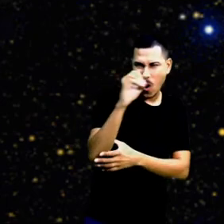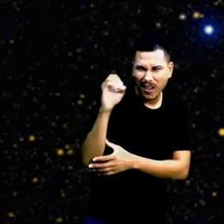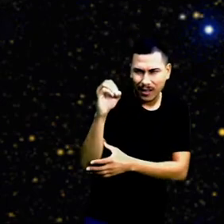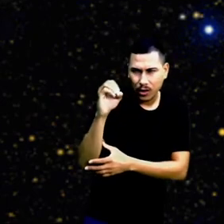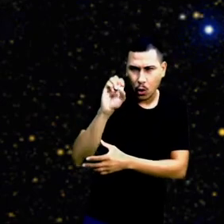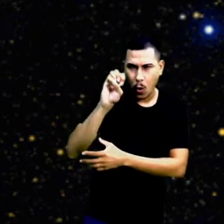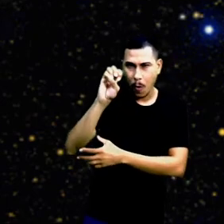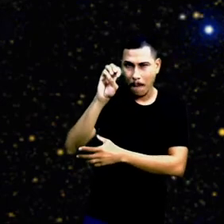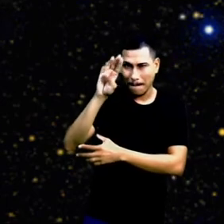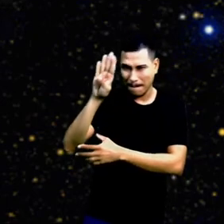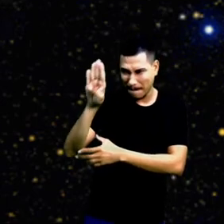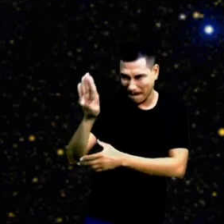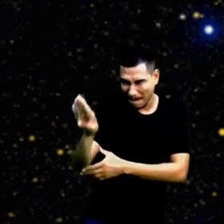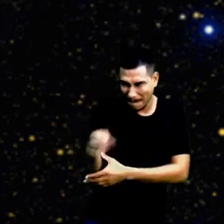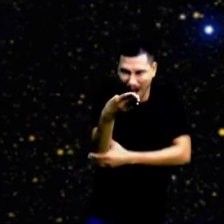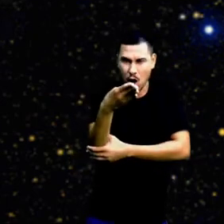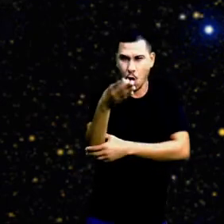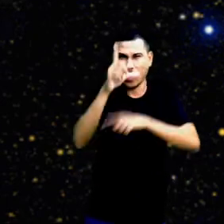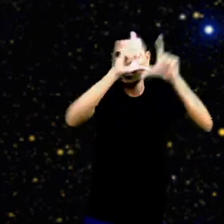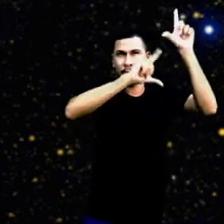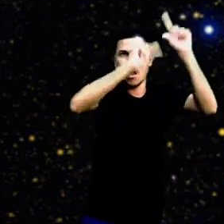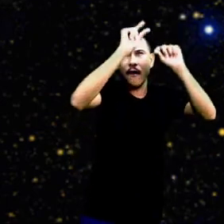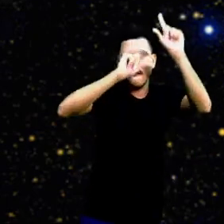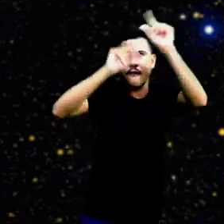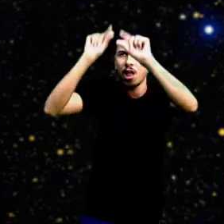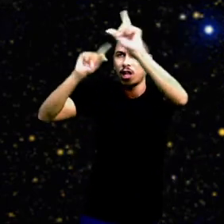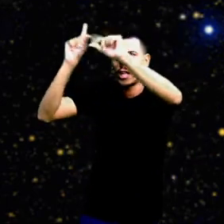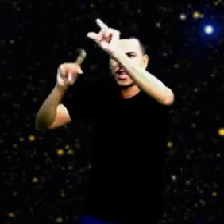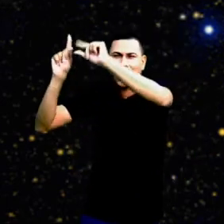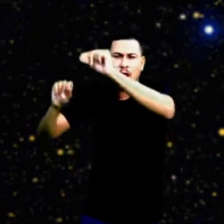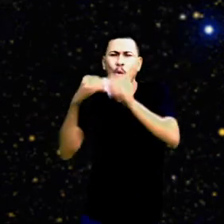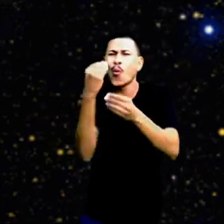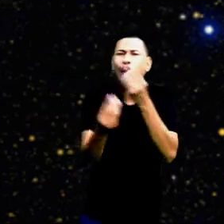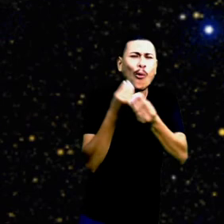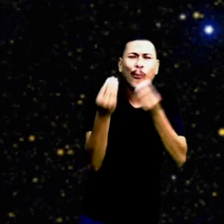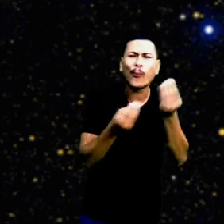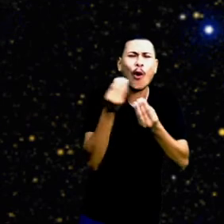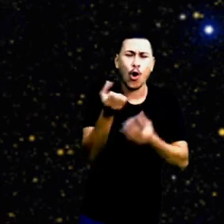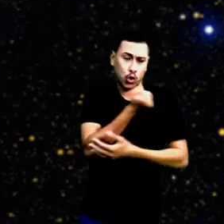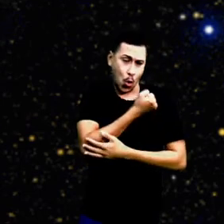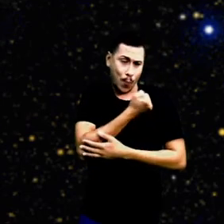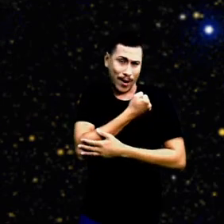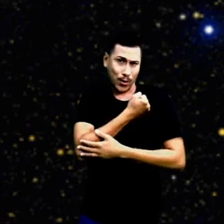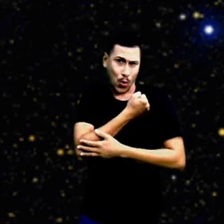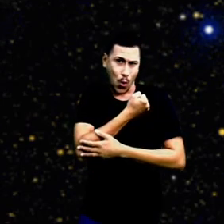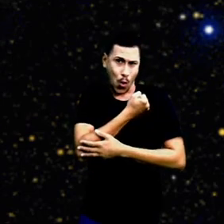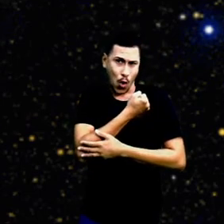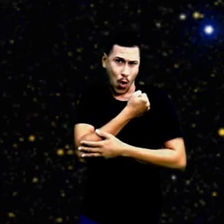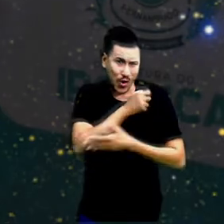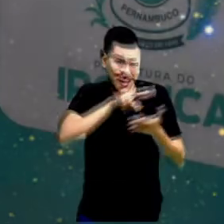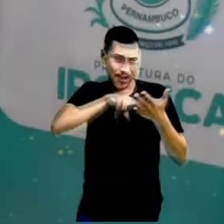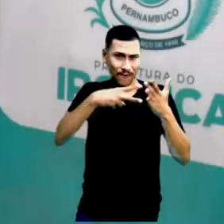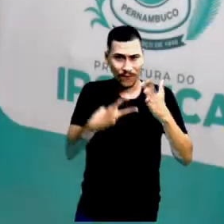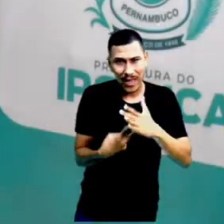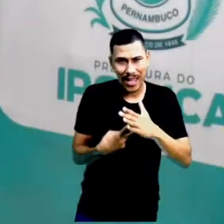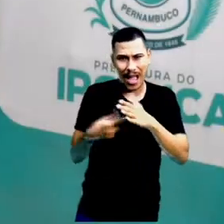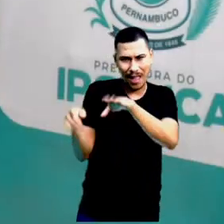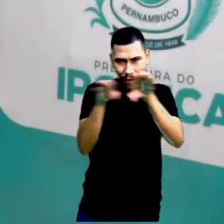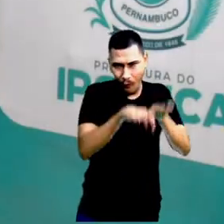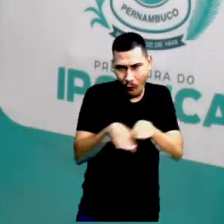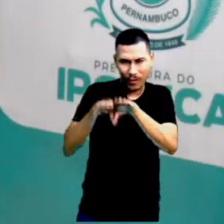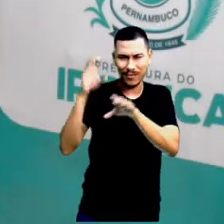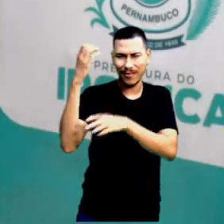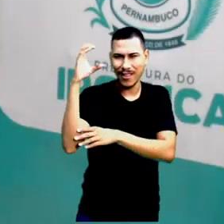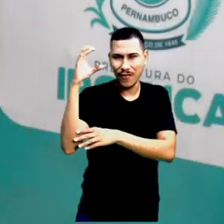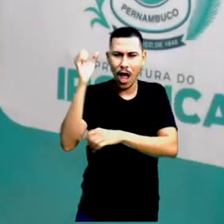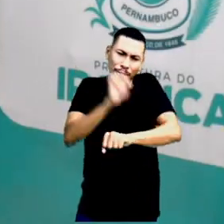bilhões de estrelas. Como ficará este número em notação científica? Então, Espero